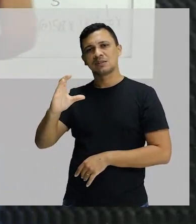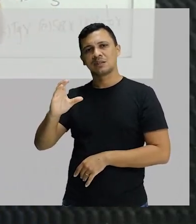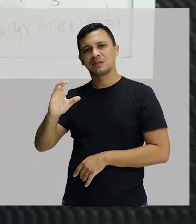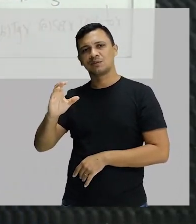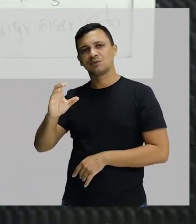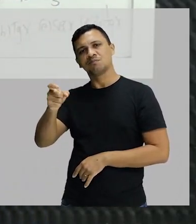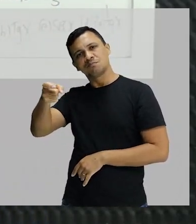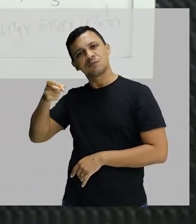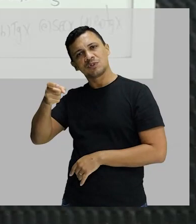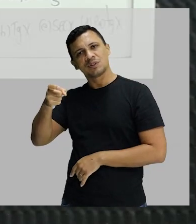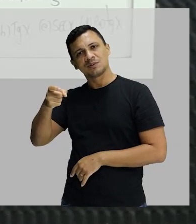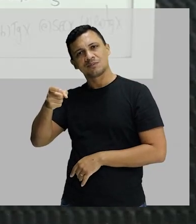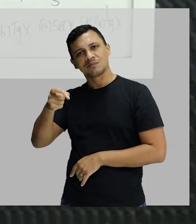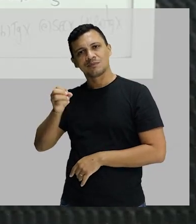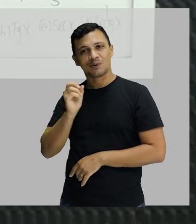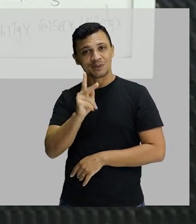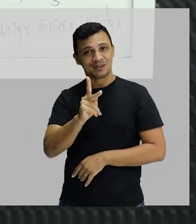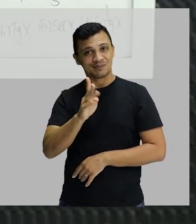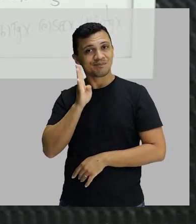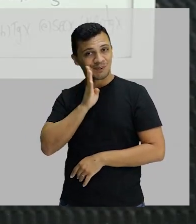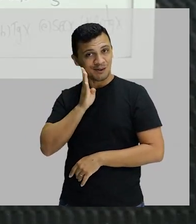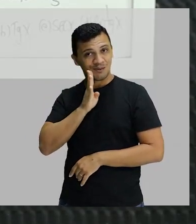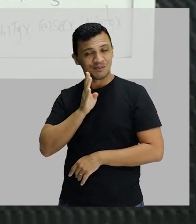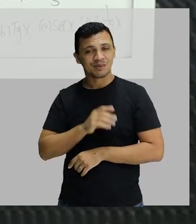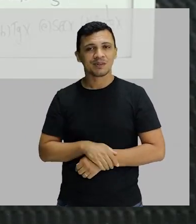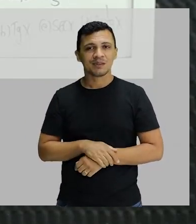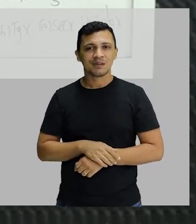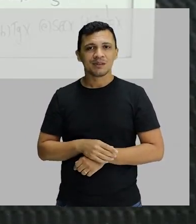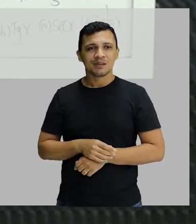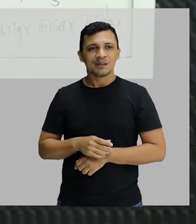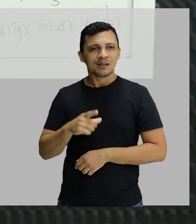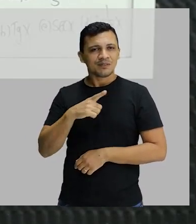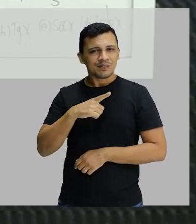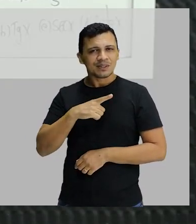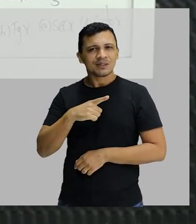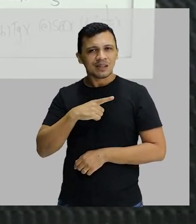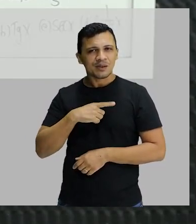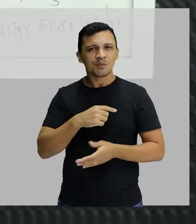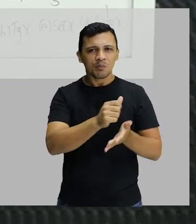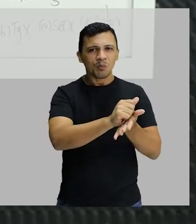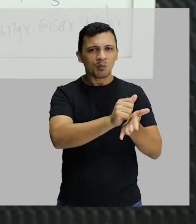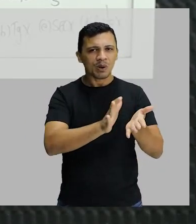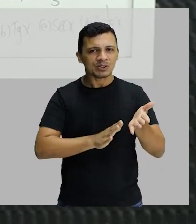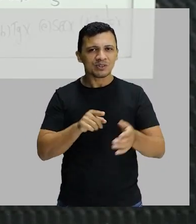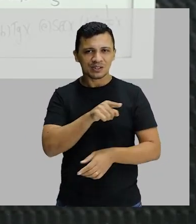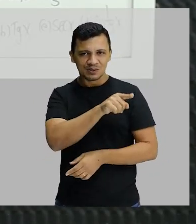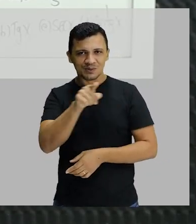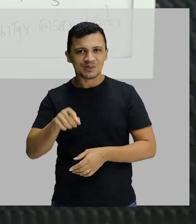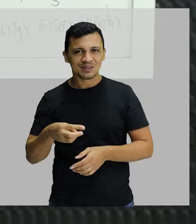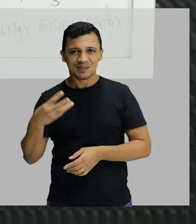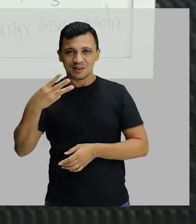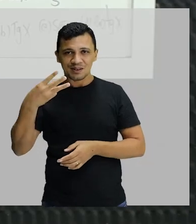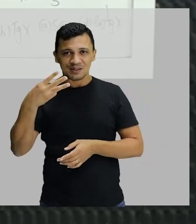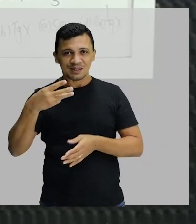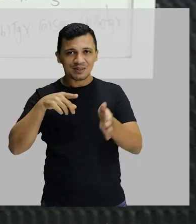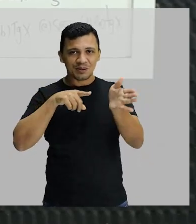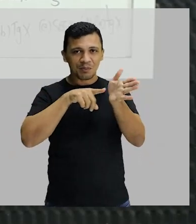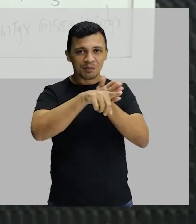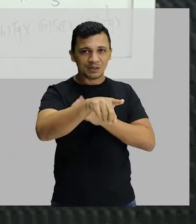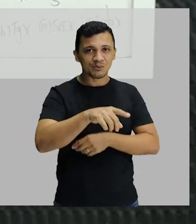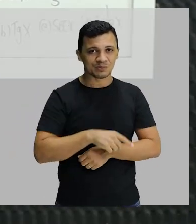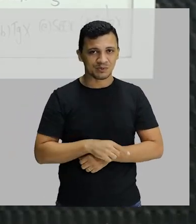Beleza? Certinho? Então, vai ficar uma tarefa para vocês. Nessa terceira questão aqui, eu dei